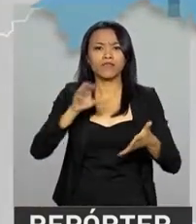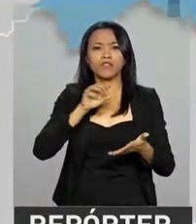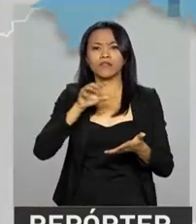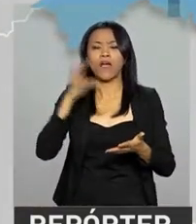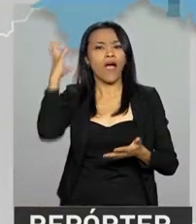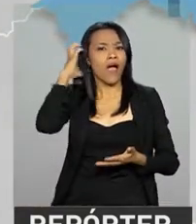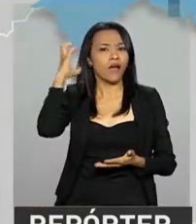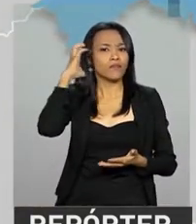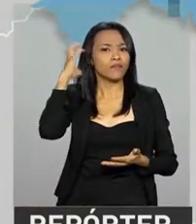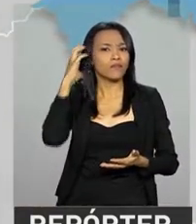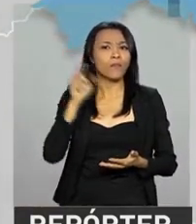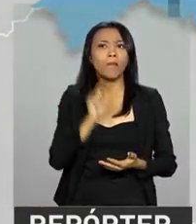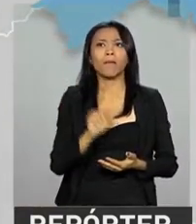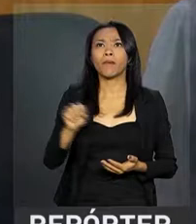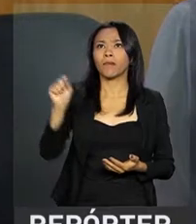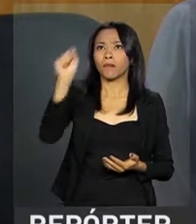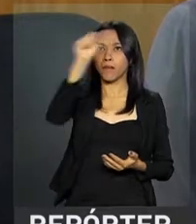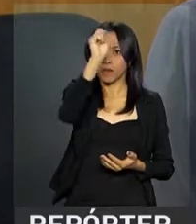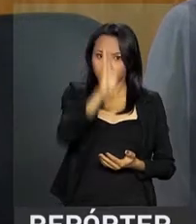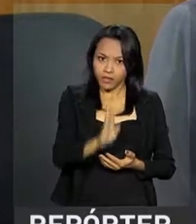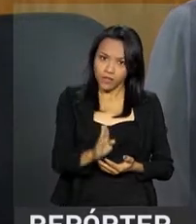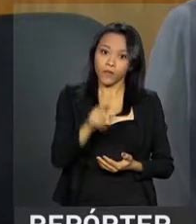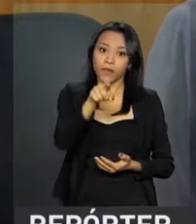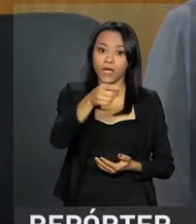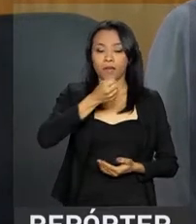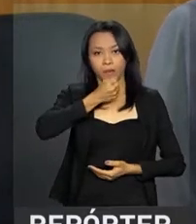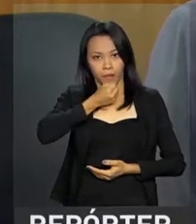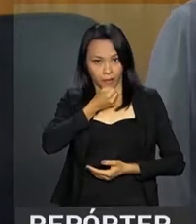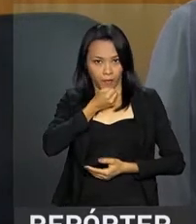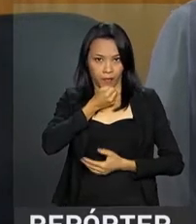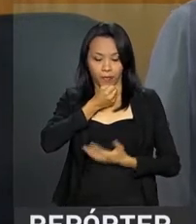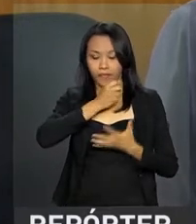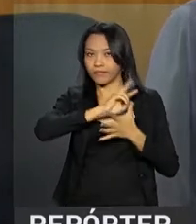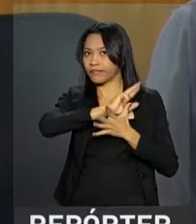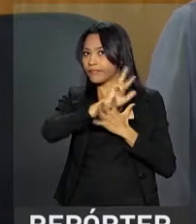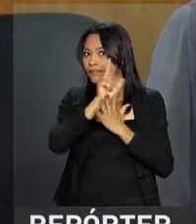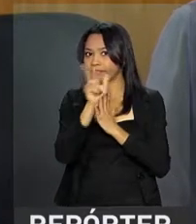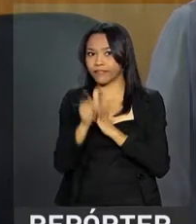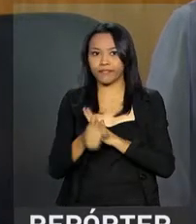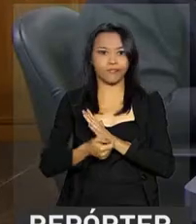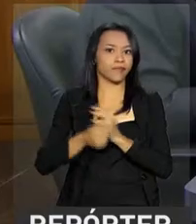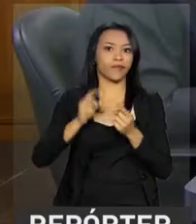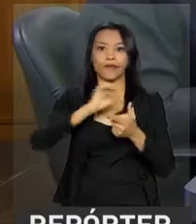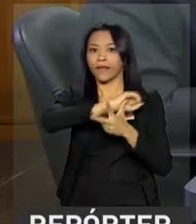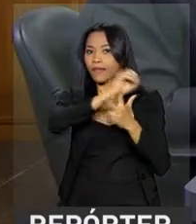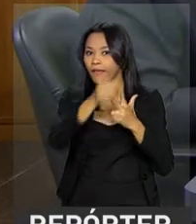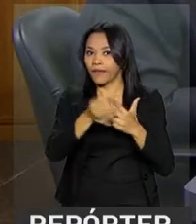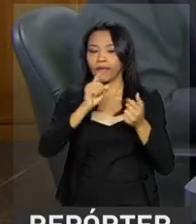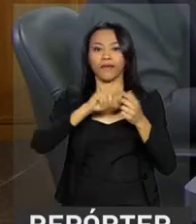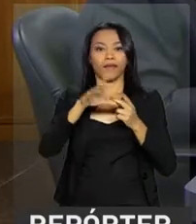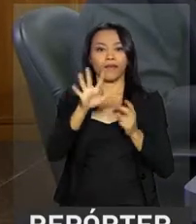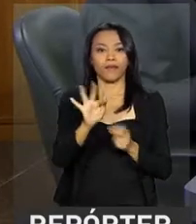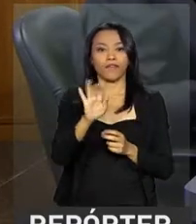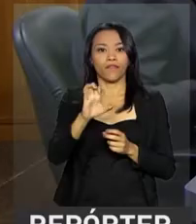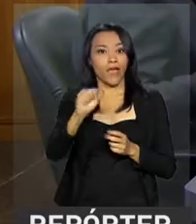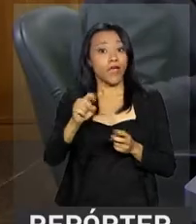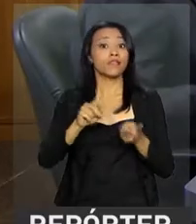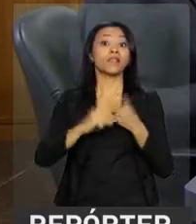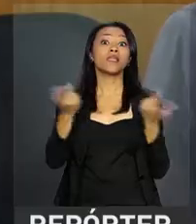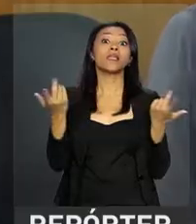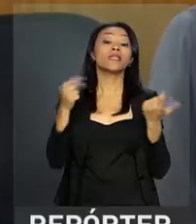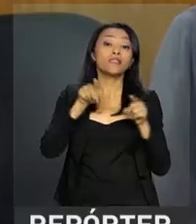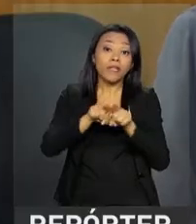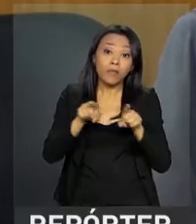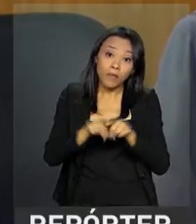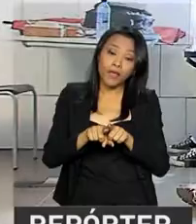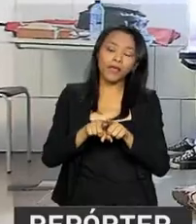emissoras de rádio de todo o país. O ministro falou sobre vários assuntos como o Enem, o FIES e a política de educação em